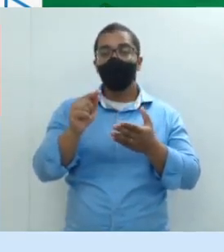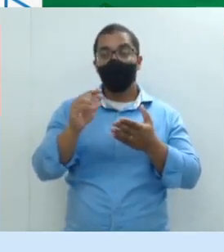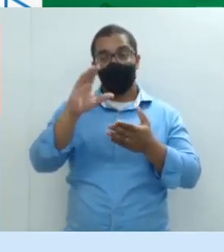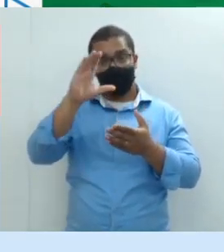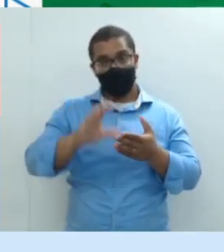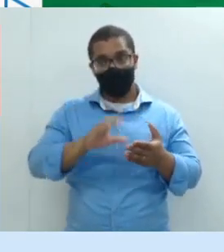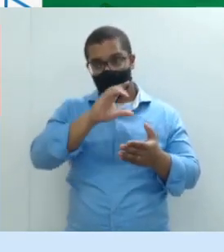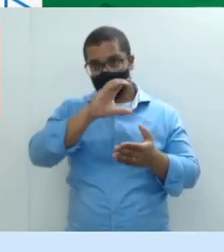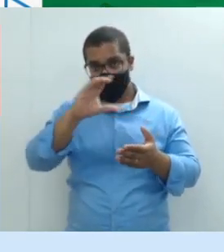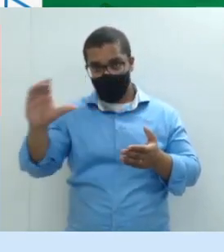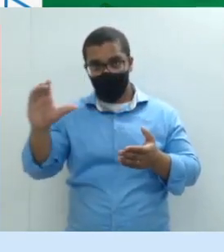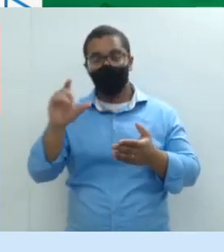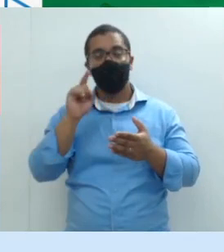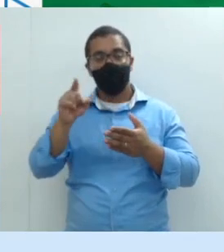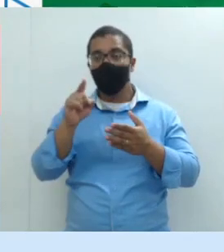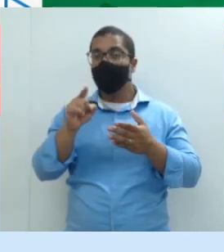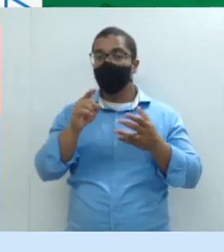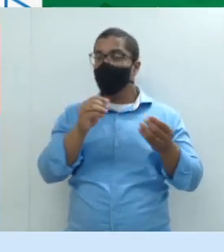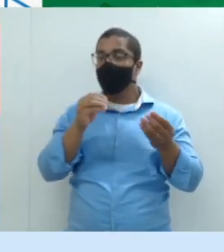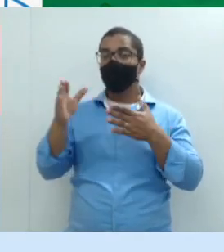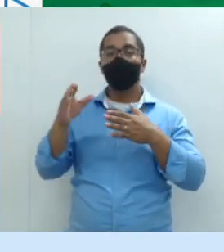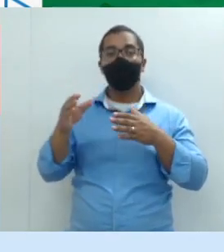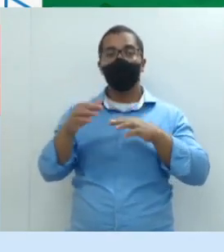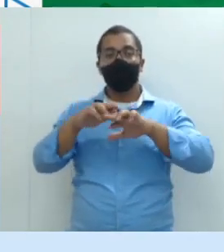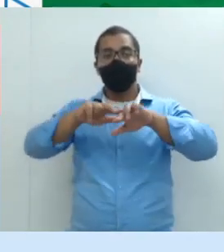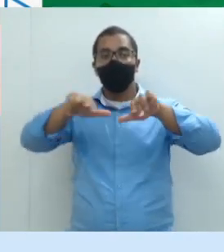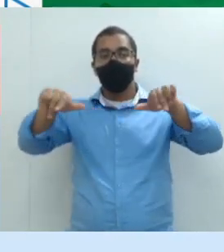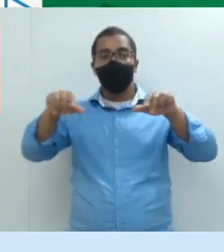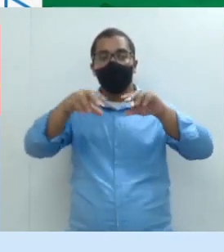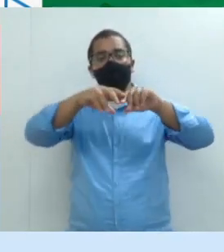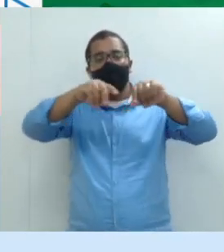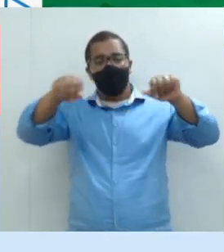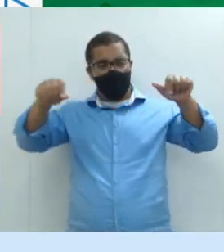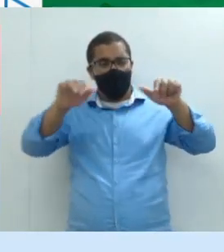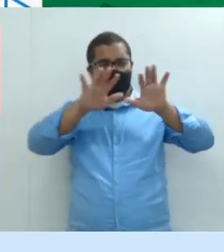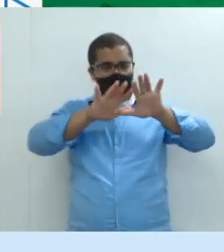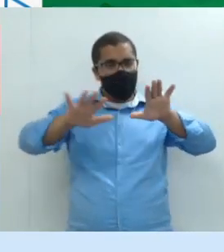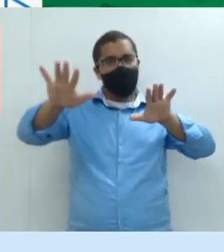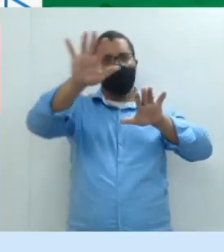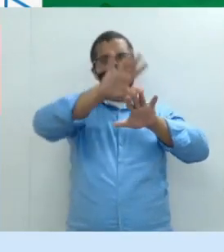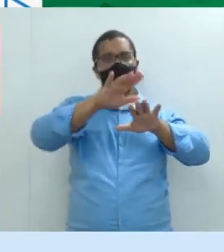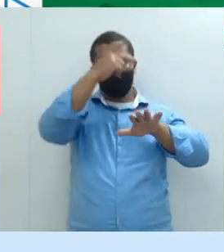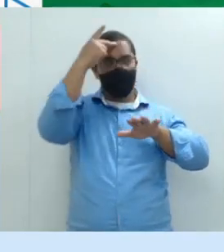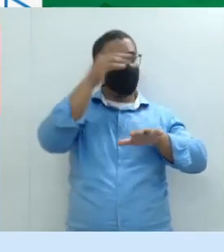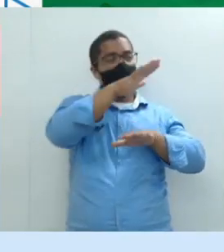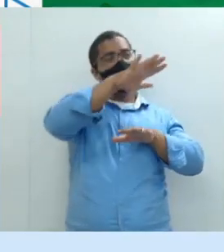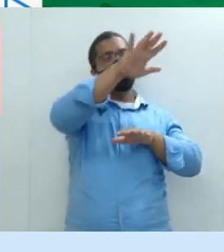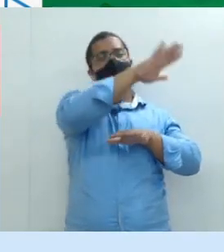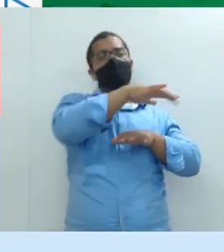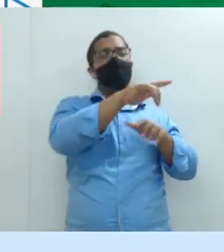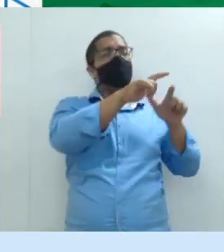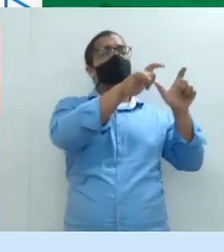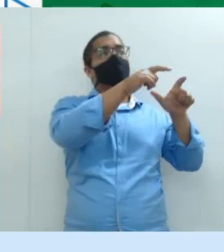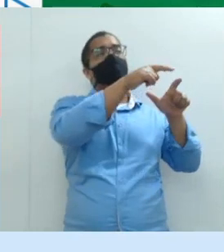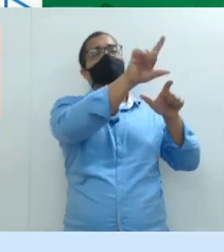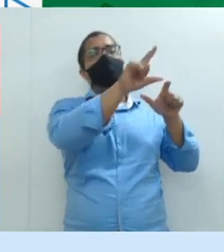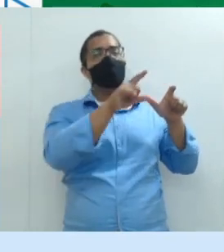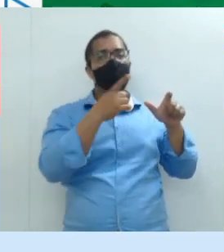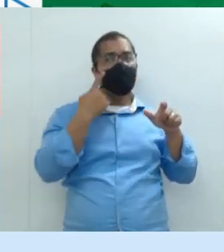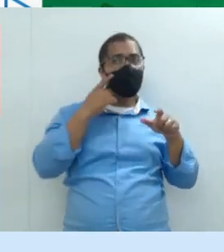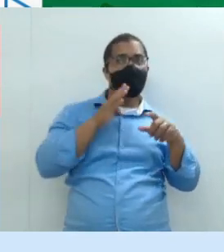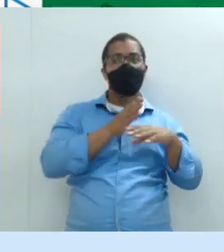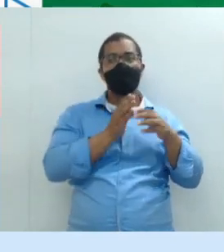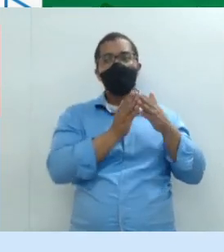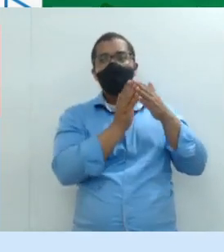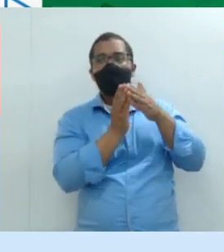os lombardos, que era um povo, né, que a gente pode chamar aqui de bárbaro, que vem de fora do território, que estava ali circundando e estava a qualquer